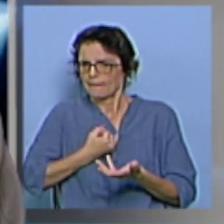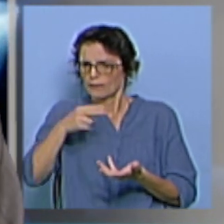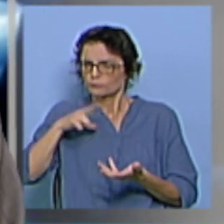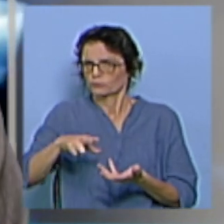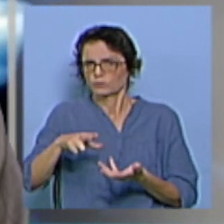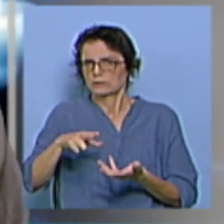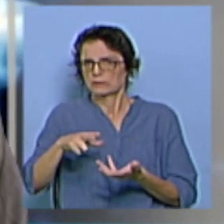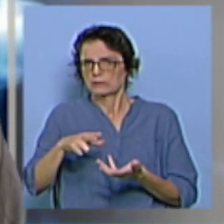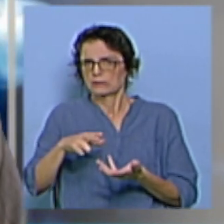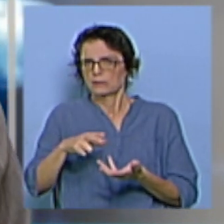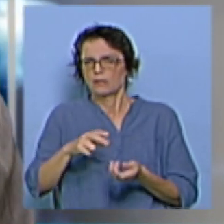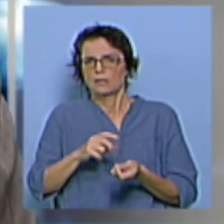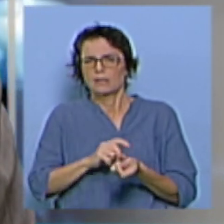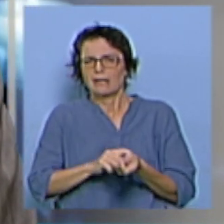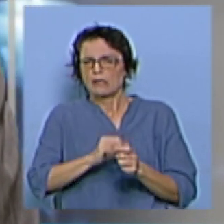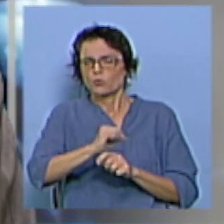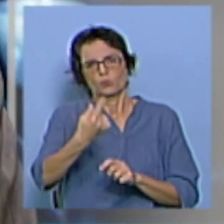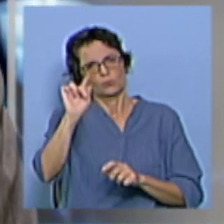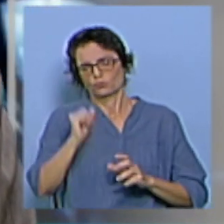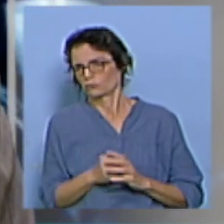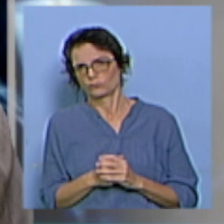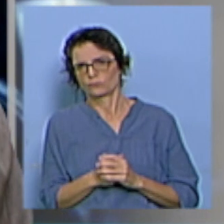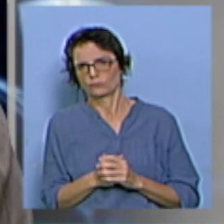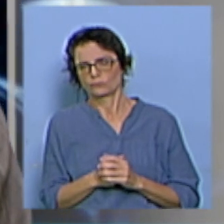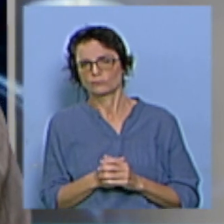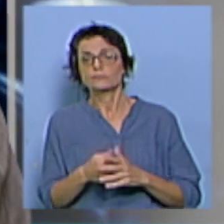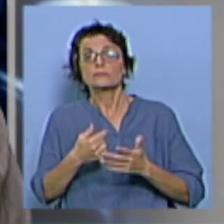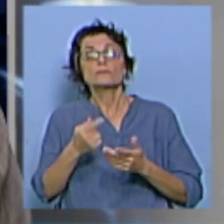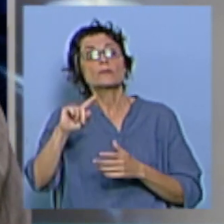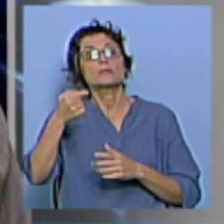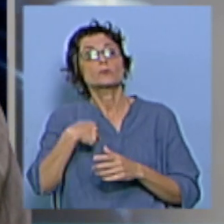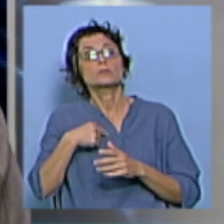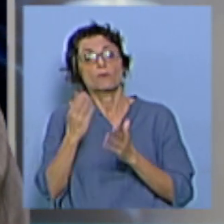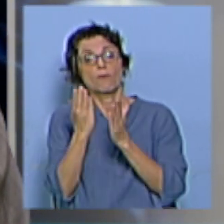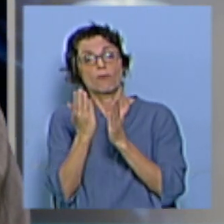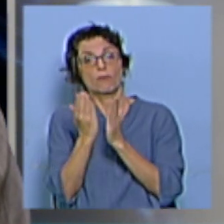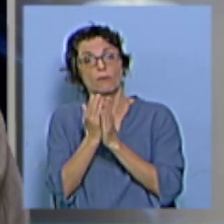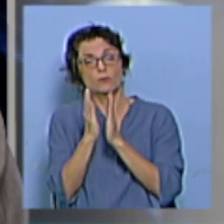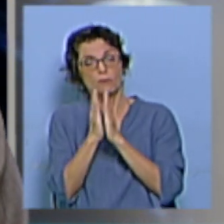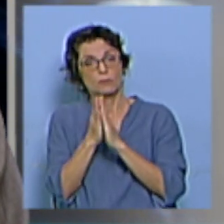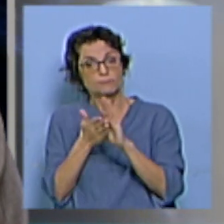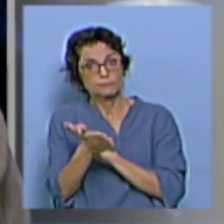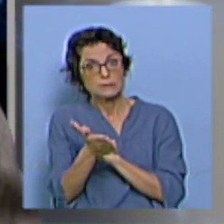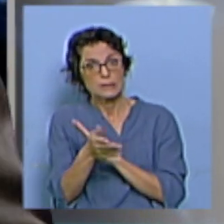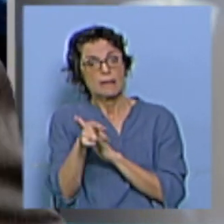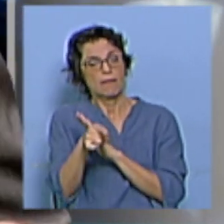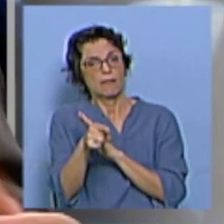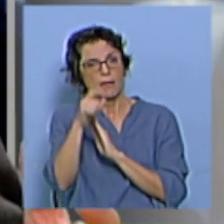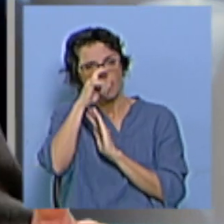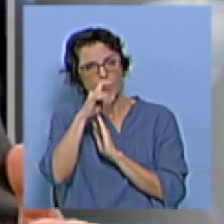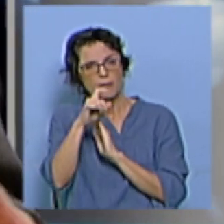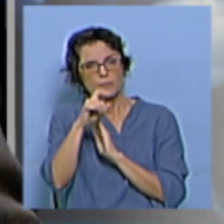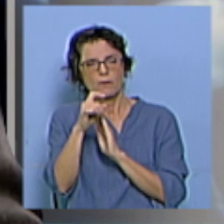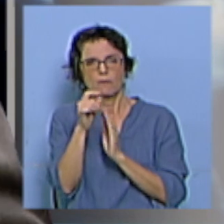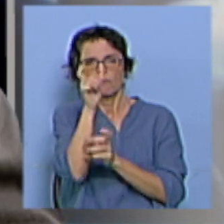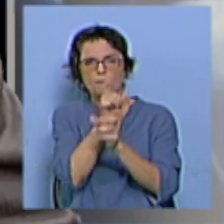longo da minha vida, desde que entrei no seminário, nós ali lidávamos com pessoas oriundas de todas as